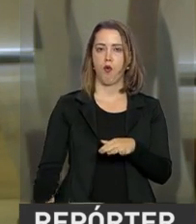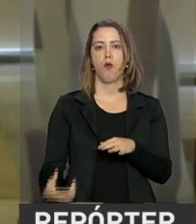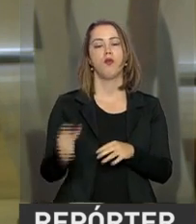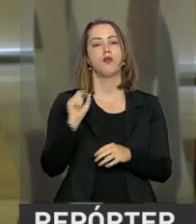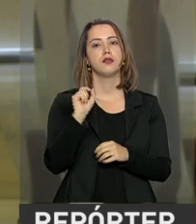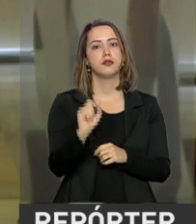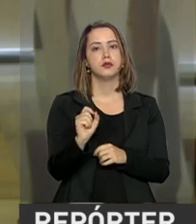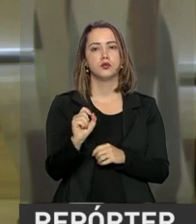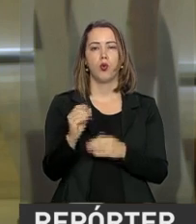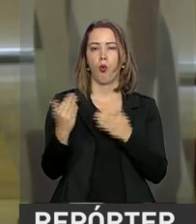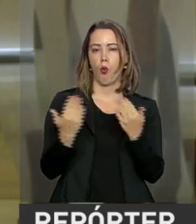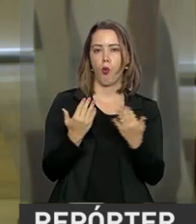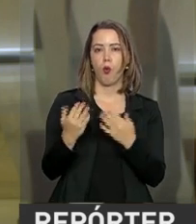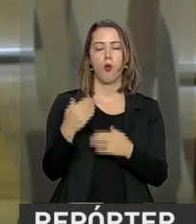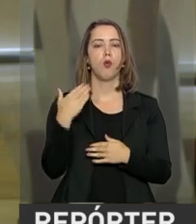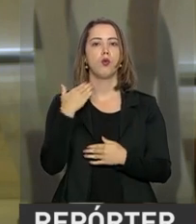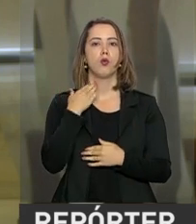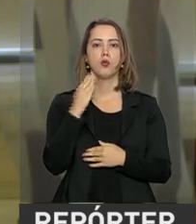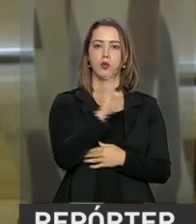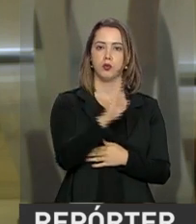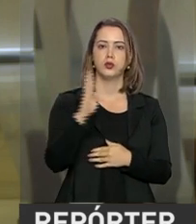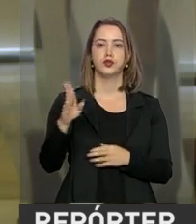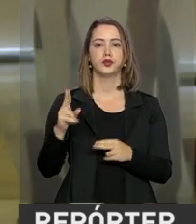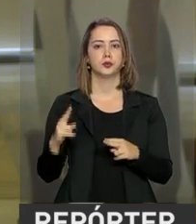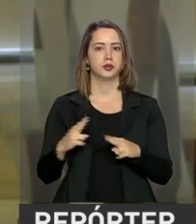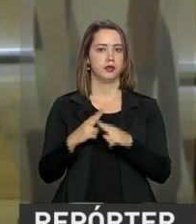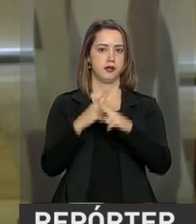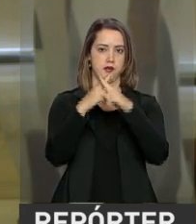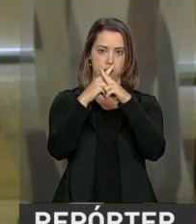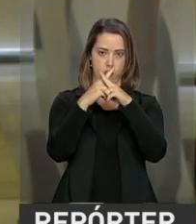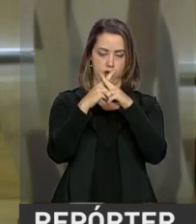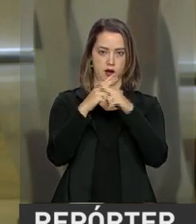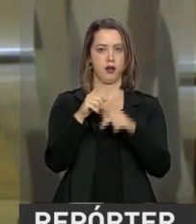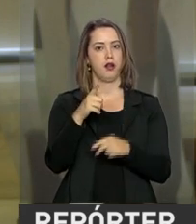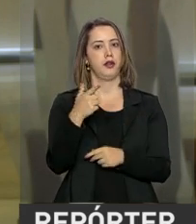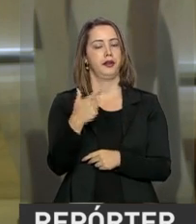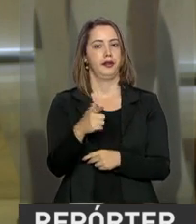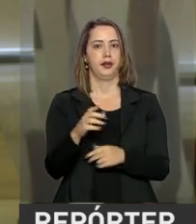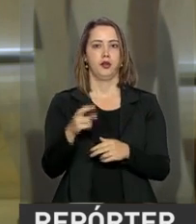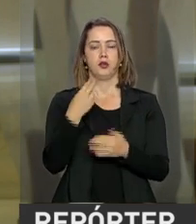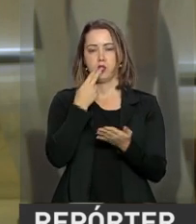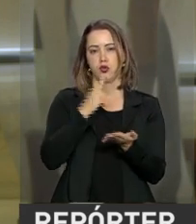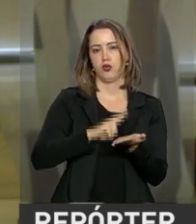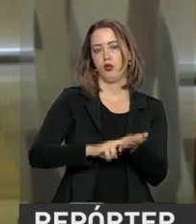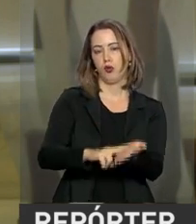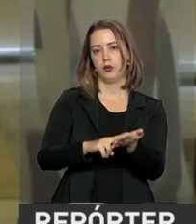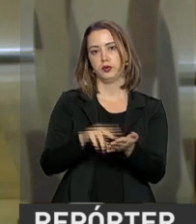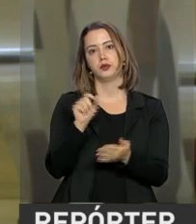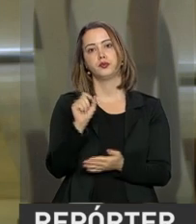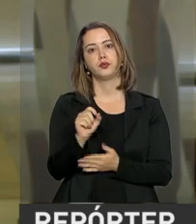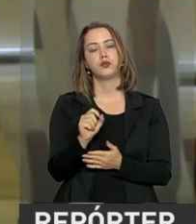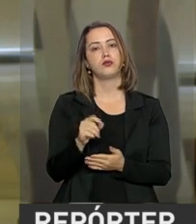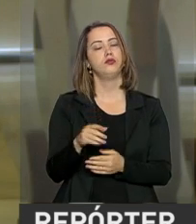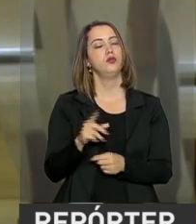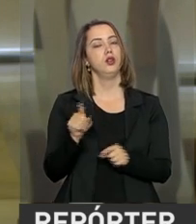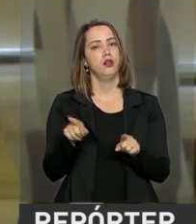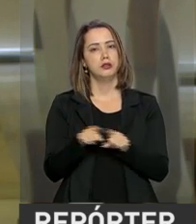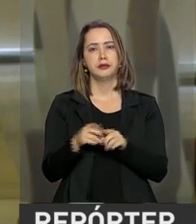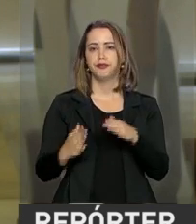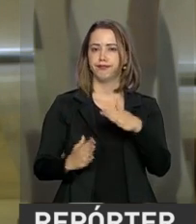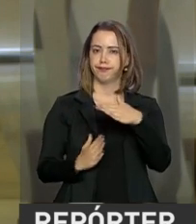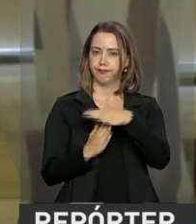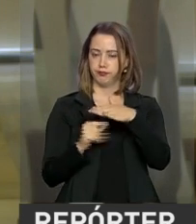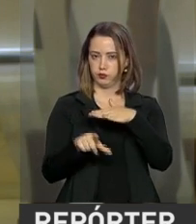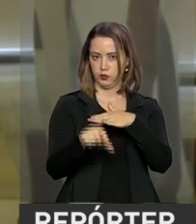a elas como o Banco do Brasil Caixa Econômica Federal Petrobras e Correios a suspensão vai até a câmara dos